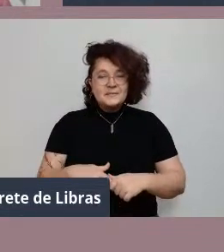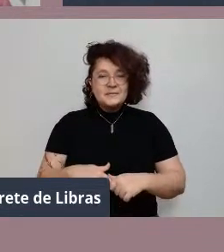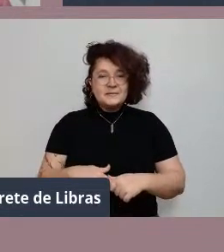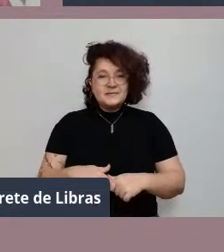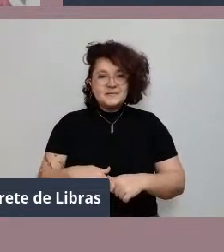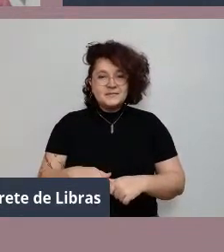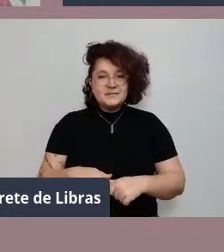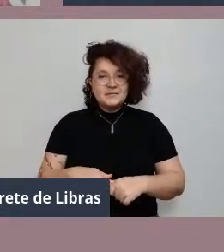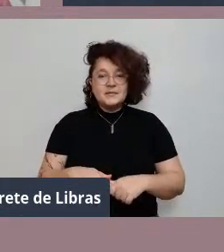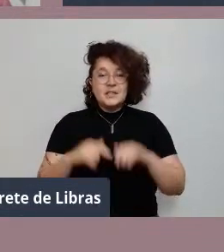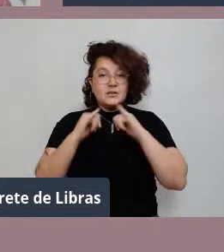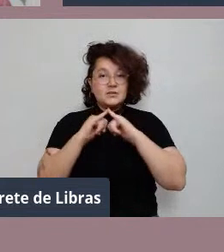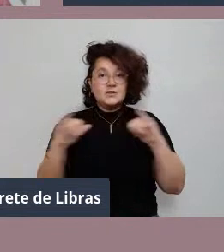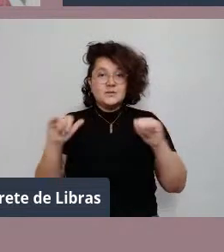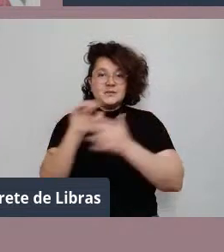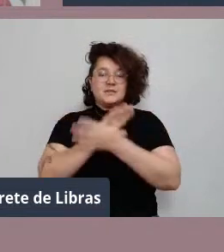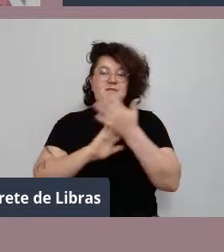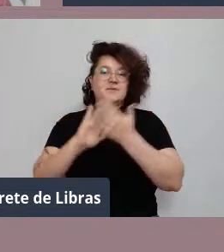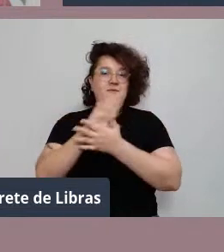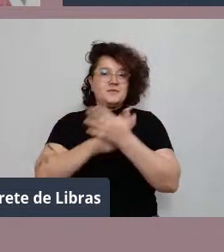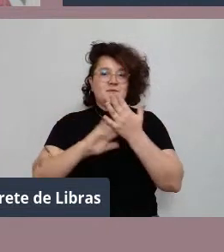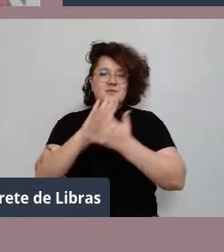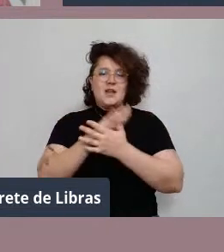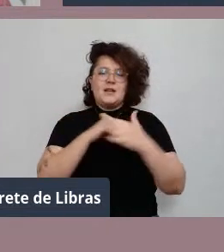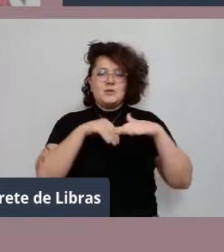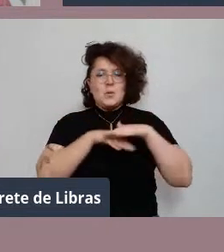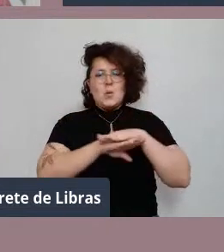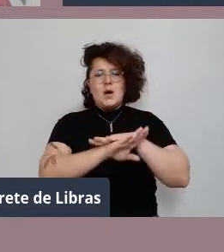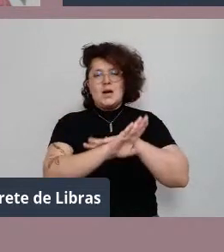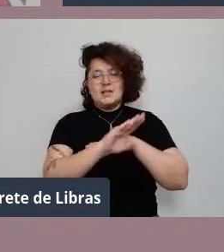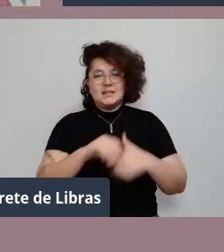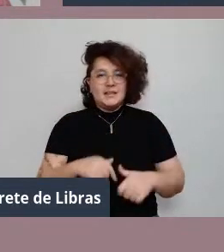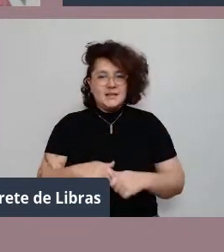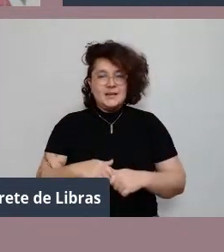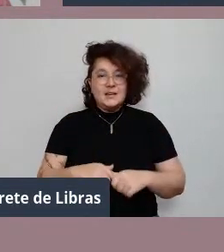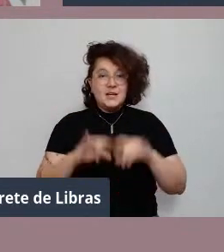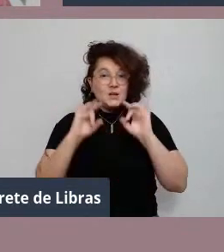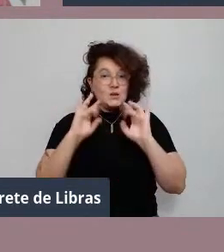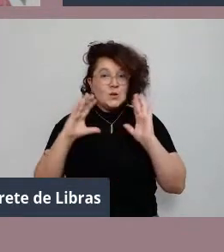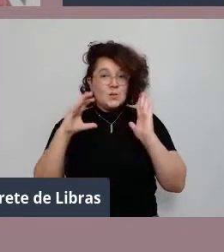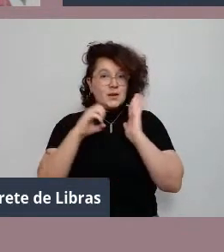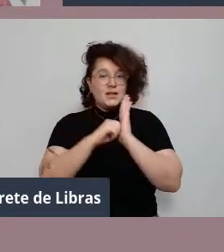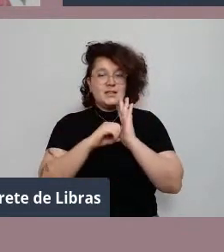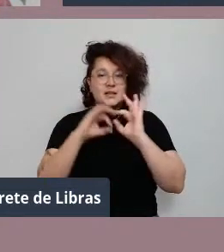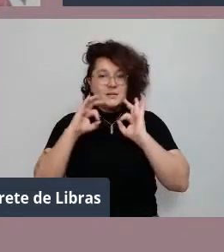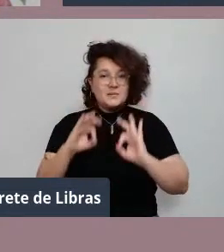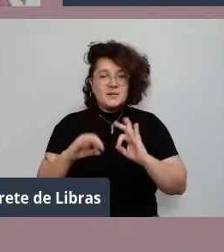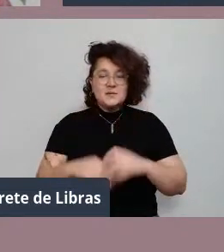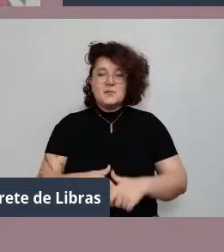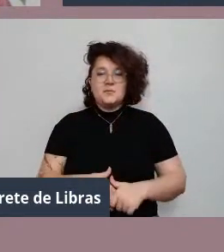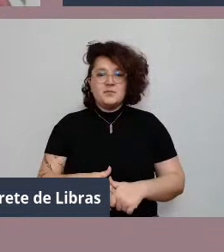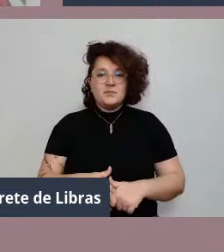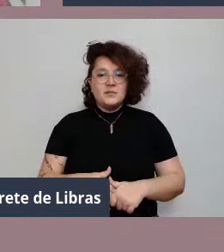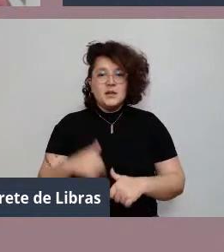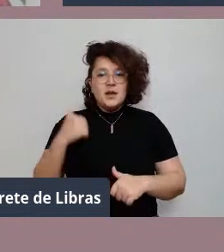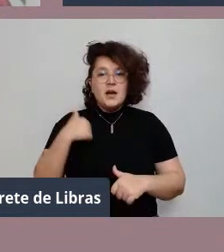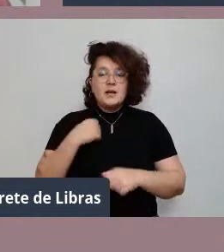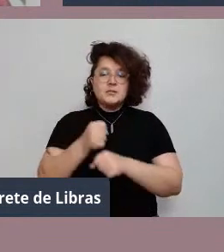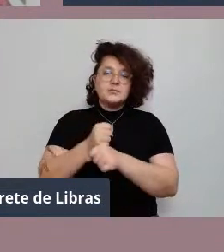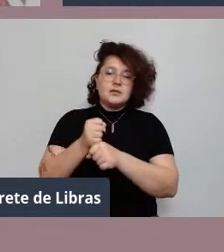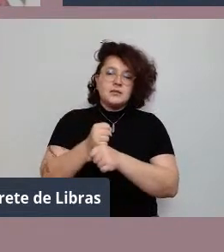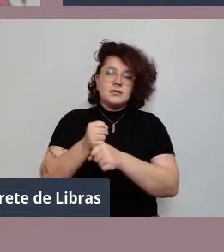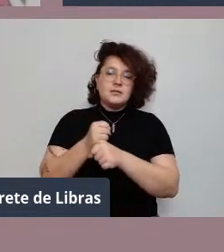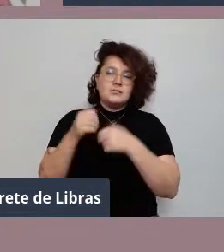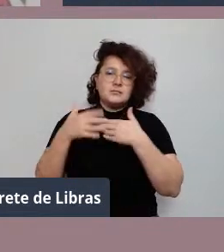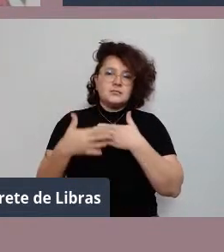e não divulguei. Fiquei, não queria escrever, foi só para registrar aquilo e ficou... Aí passaram-se muitos anos,